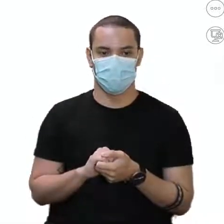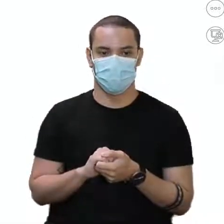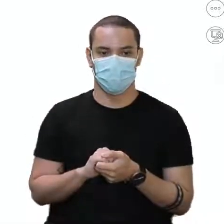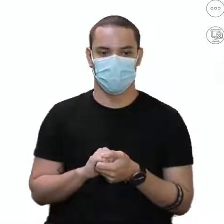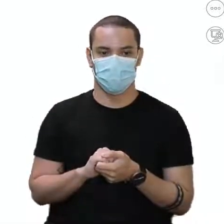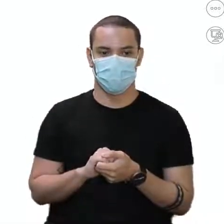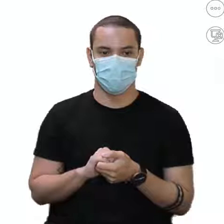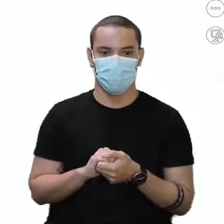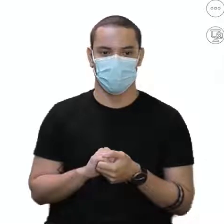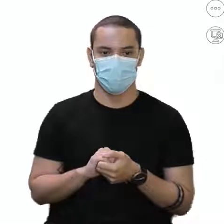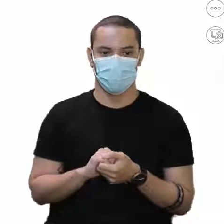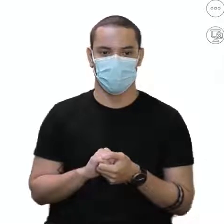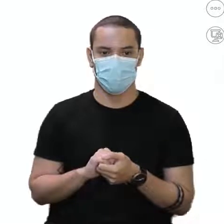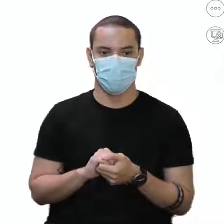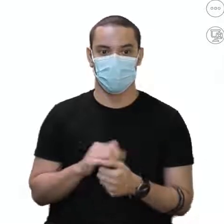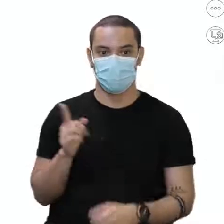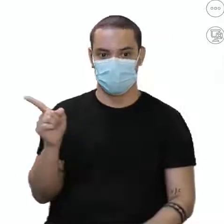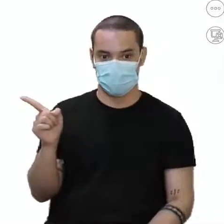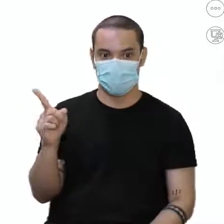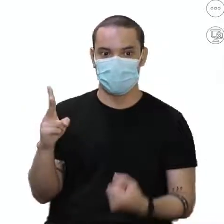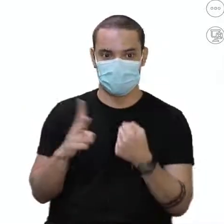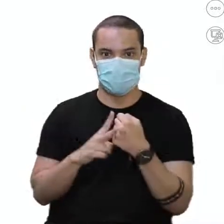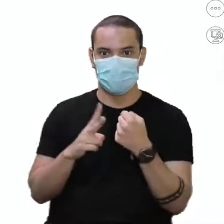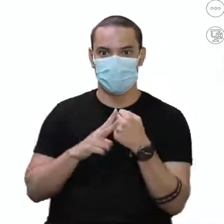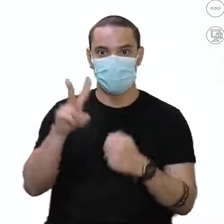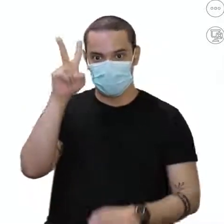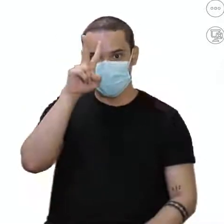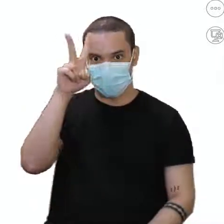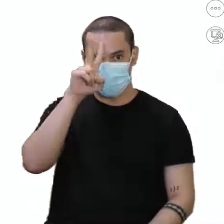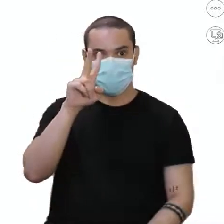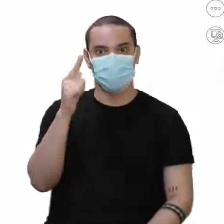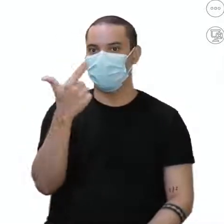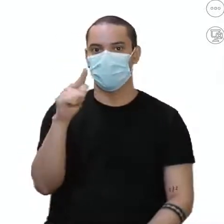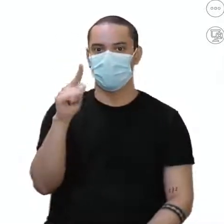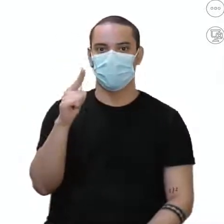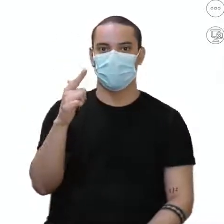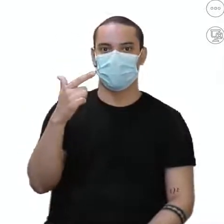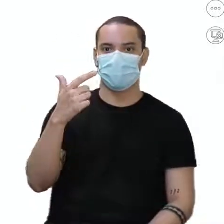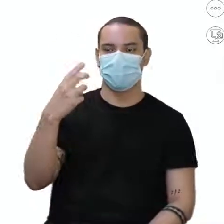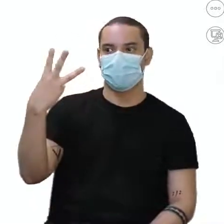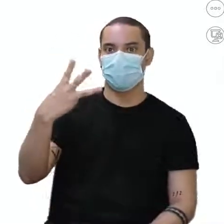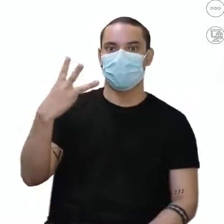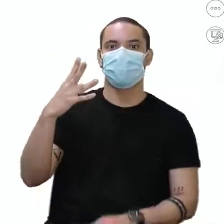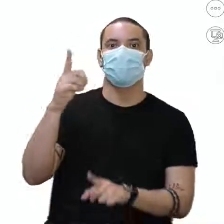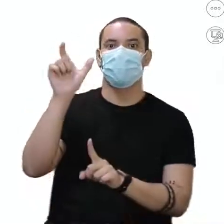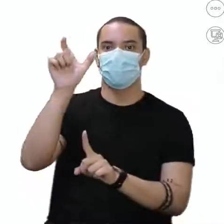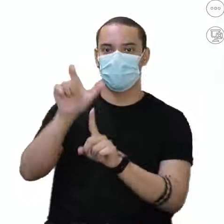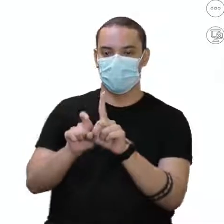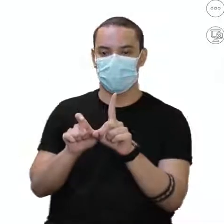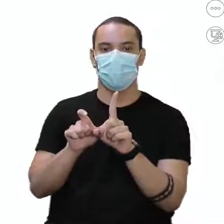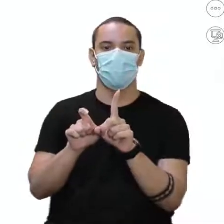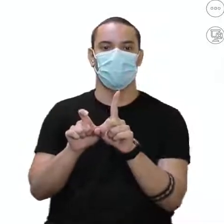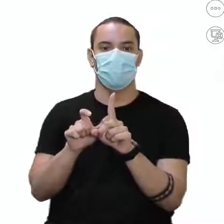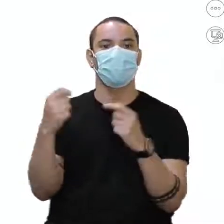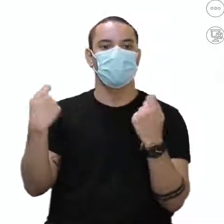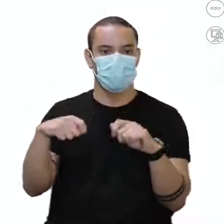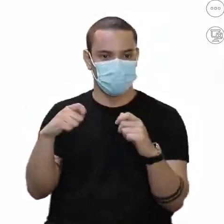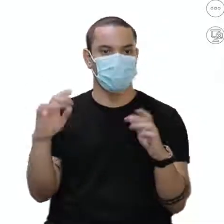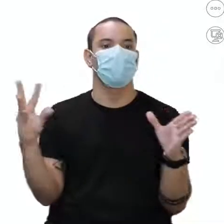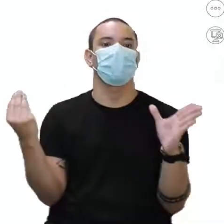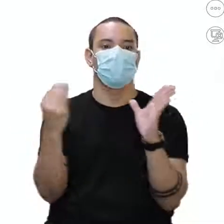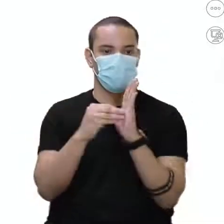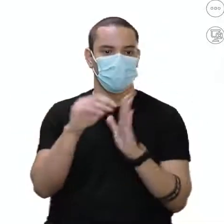estava entre parênteses, eu disse que ele não viria na terceira pessoa do singular, porém ele vem sim, você teria que acrescentar